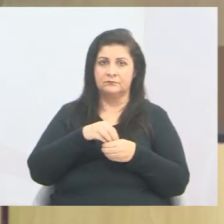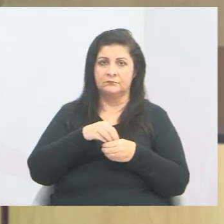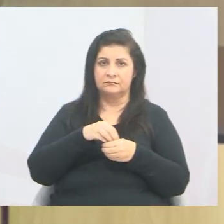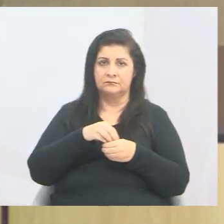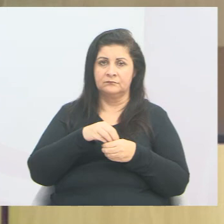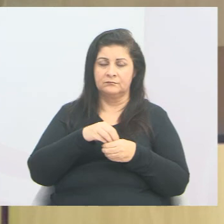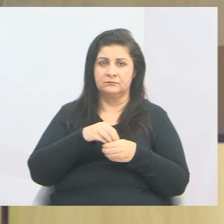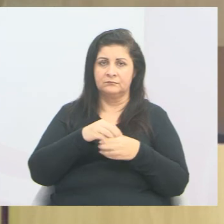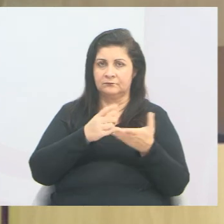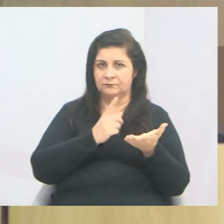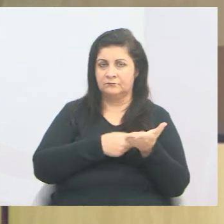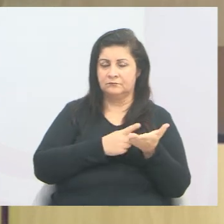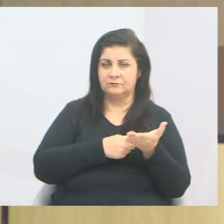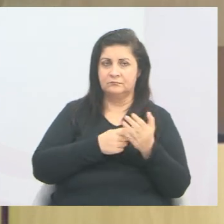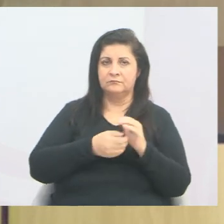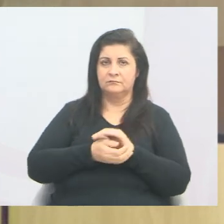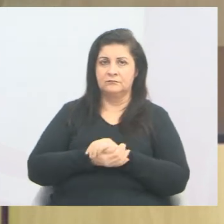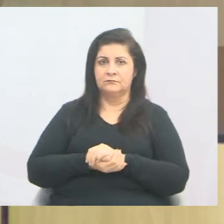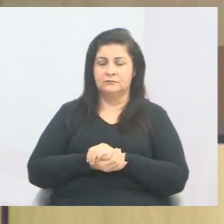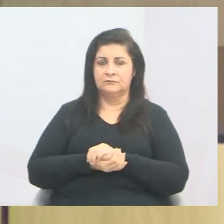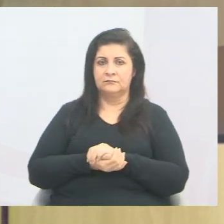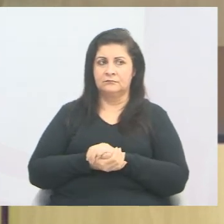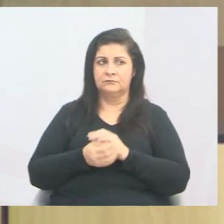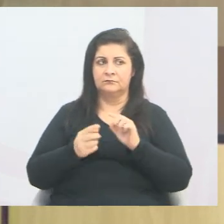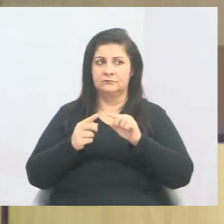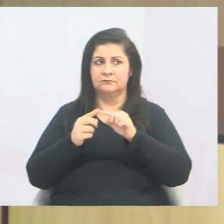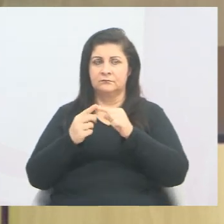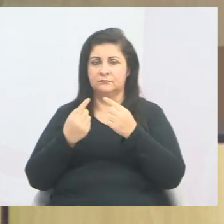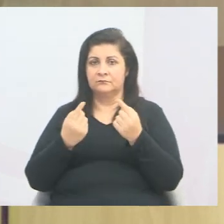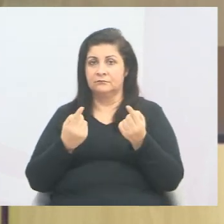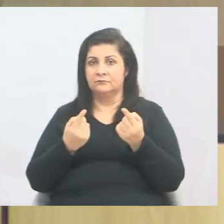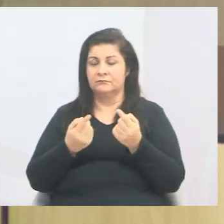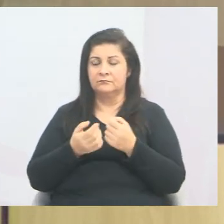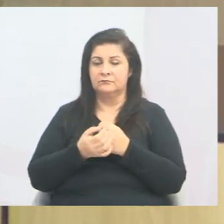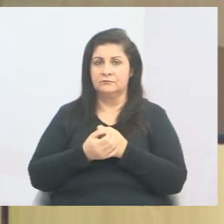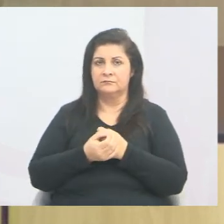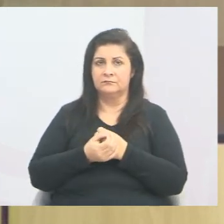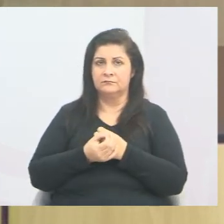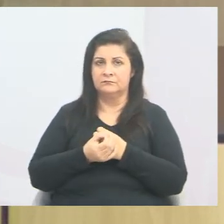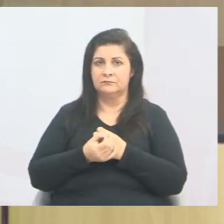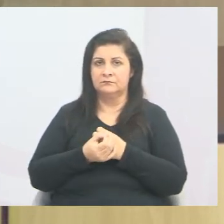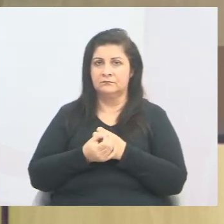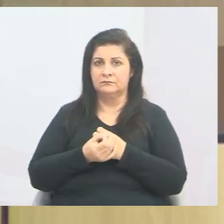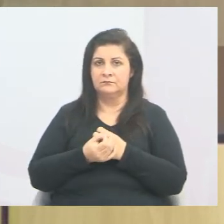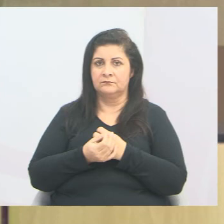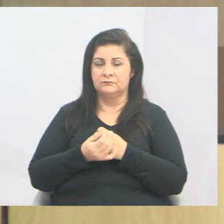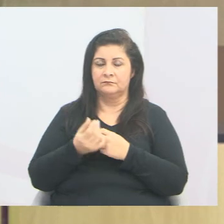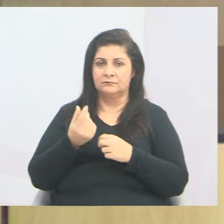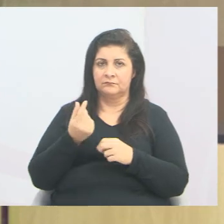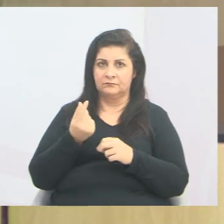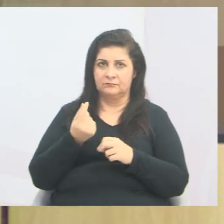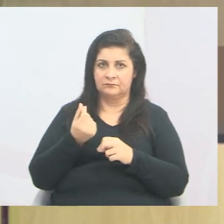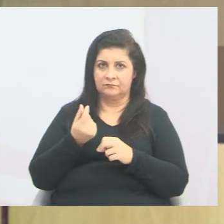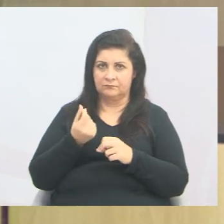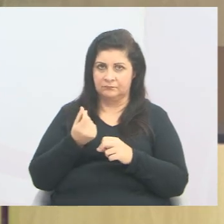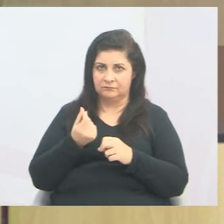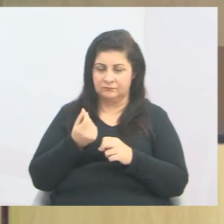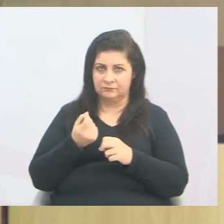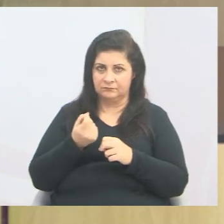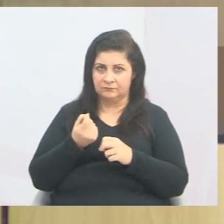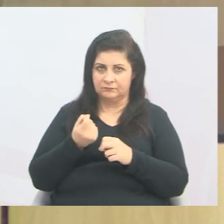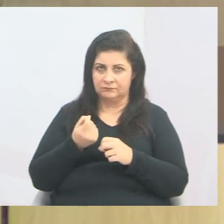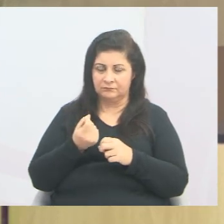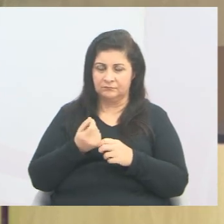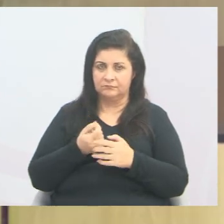do programado e tudo mais, mas ainda, infelizmente, né, a receita de